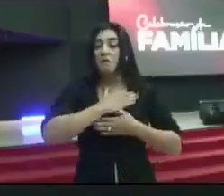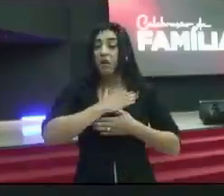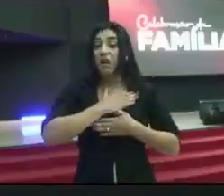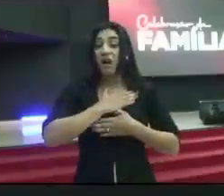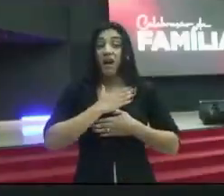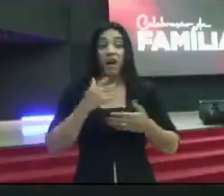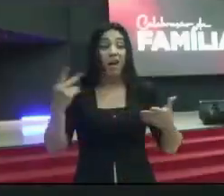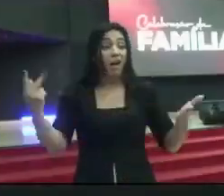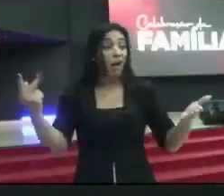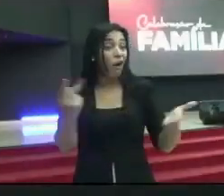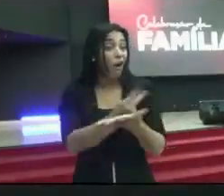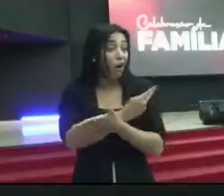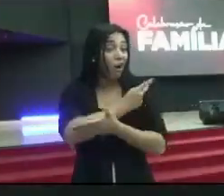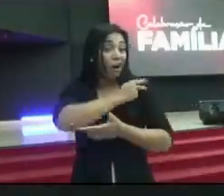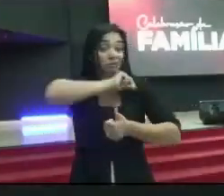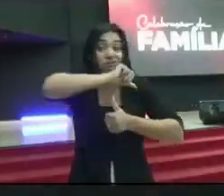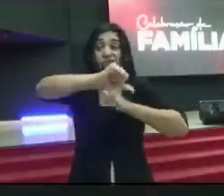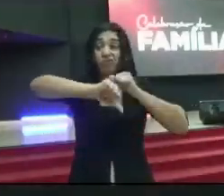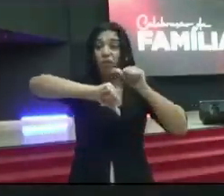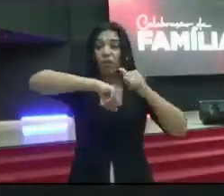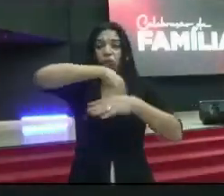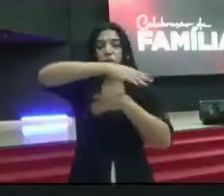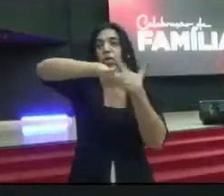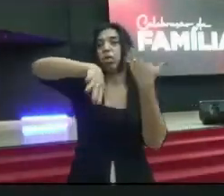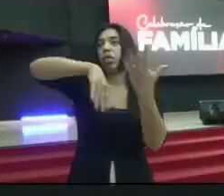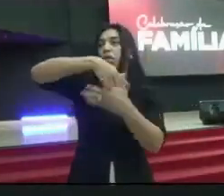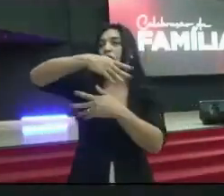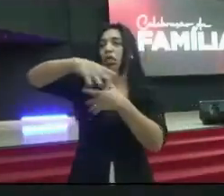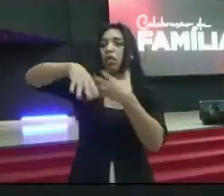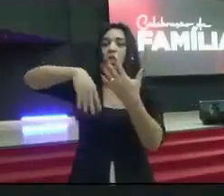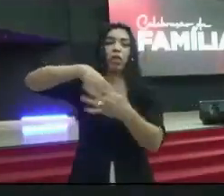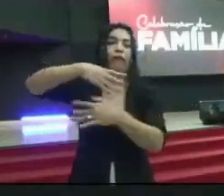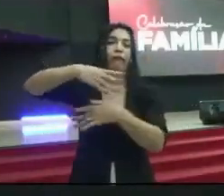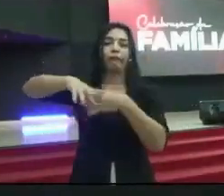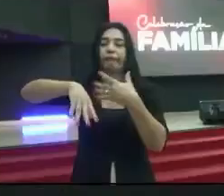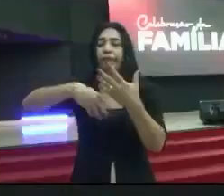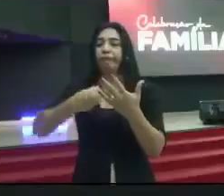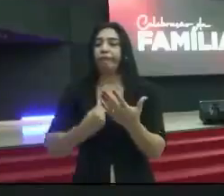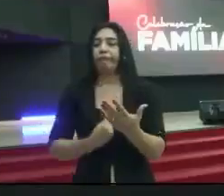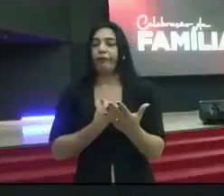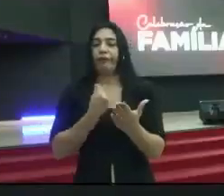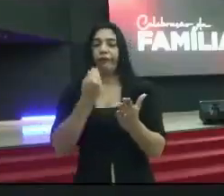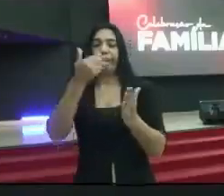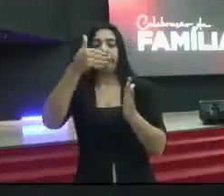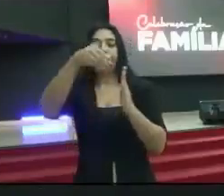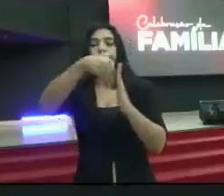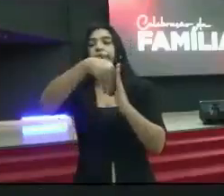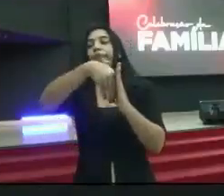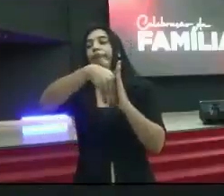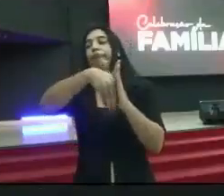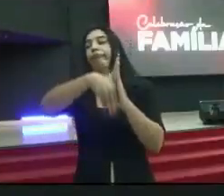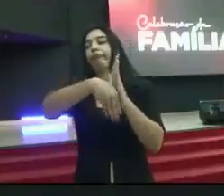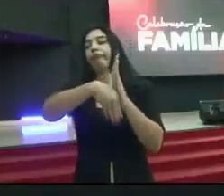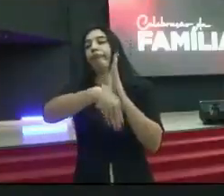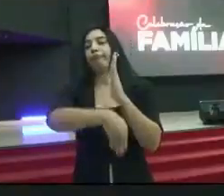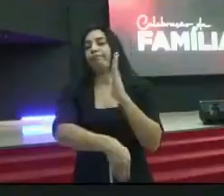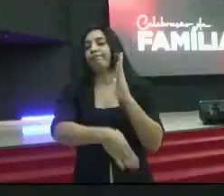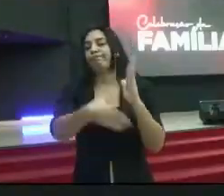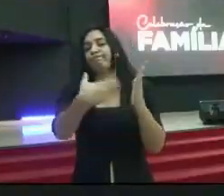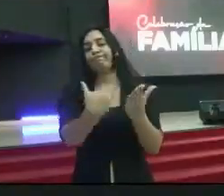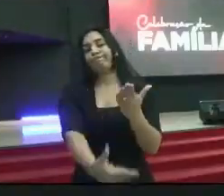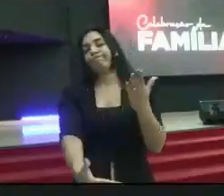de repente a vida perdeu o brilho. E de repente a vida perdeu